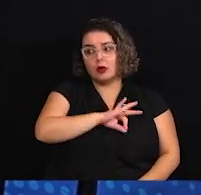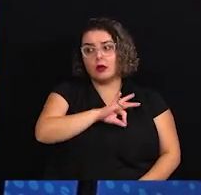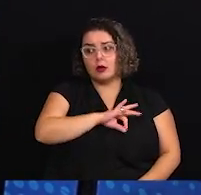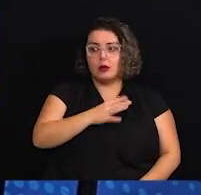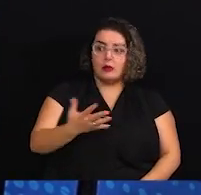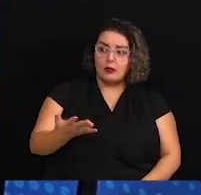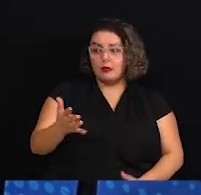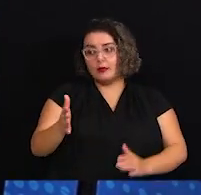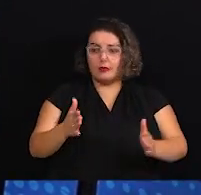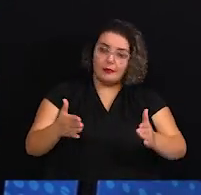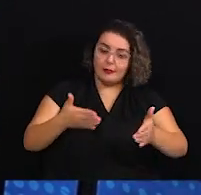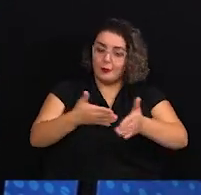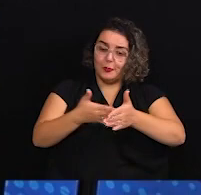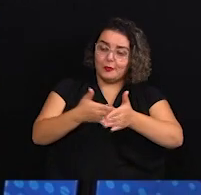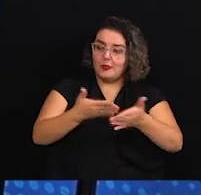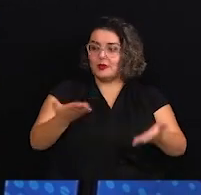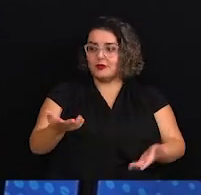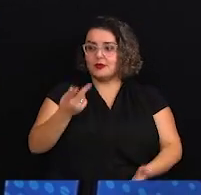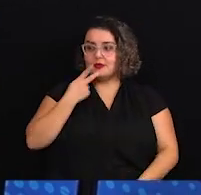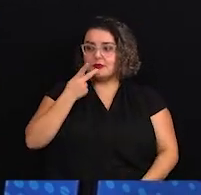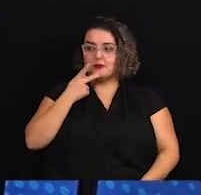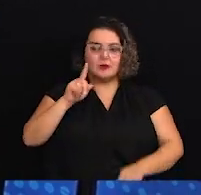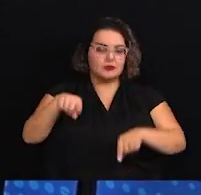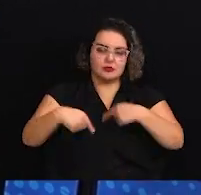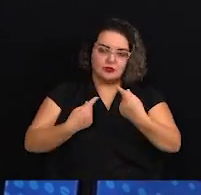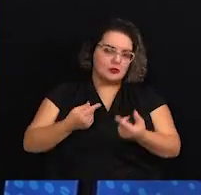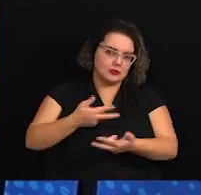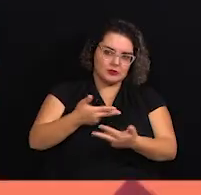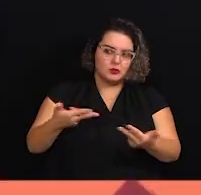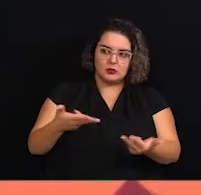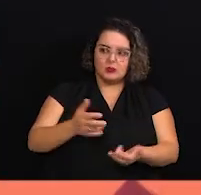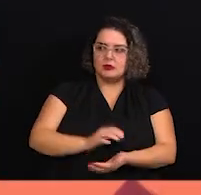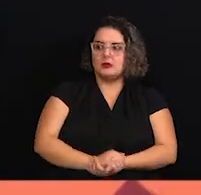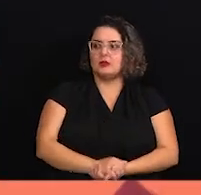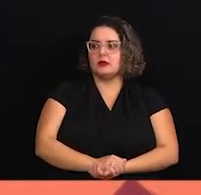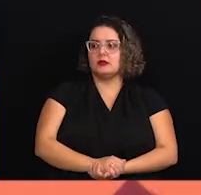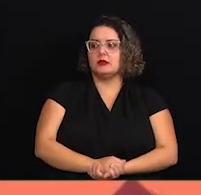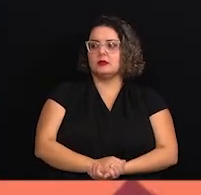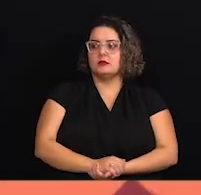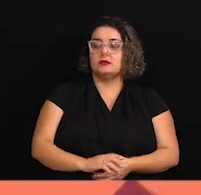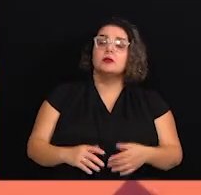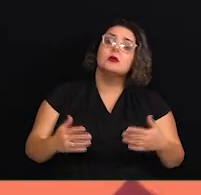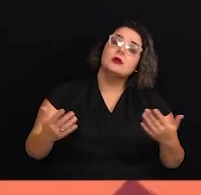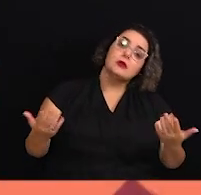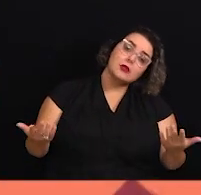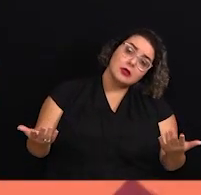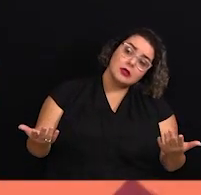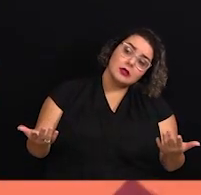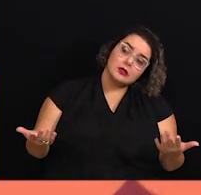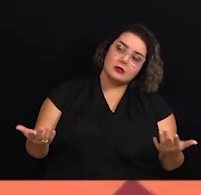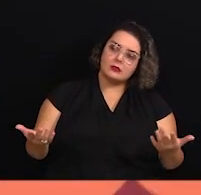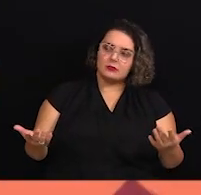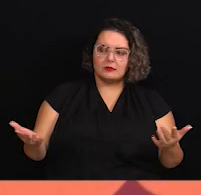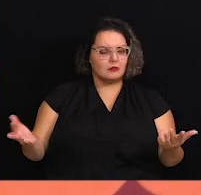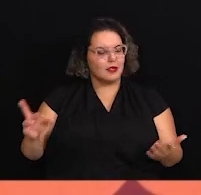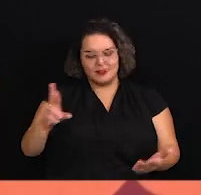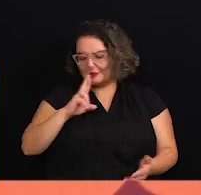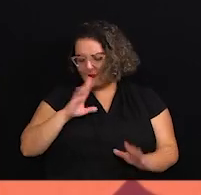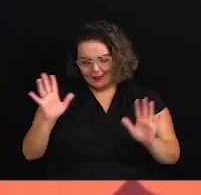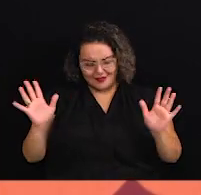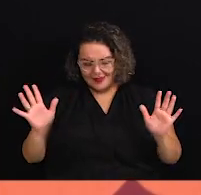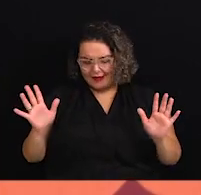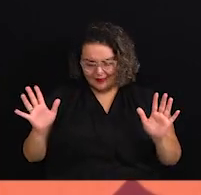um certo limite, tá? Porque eu falo também de outras coisas. Né? E por acaso... Não, sim, respondeu.